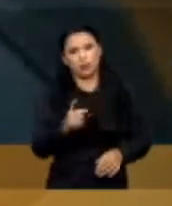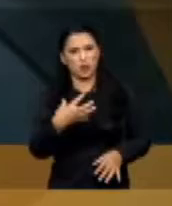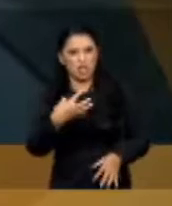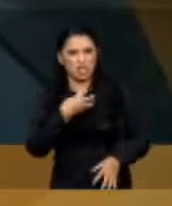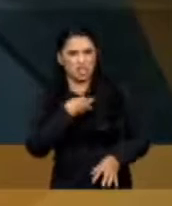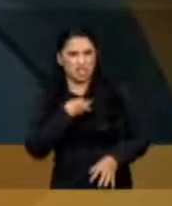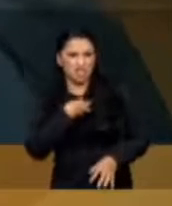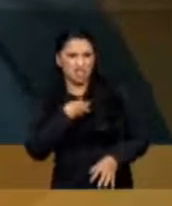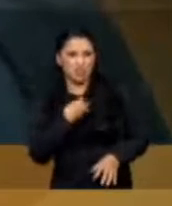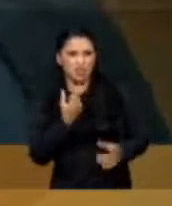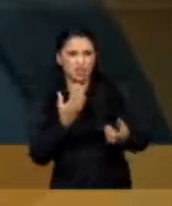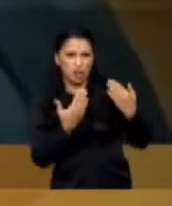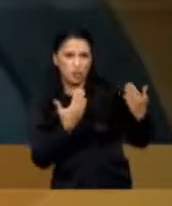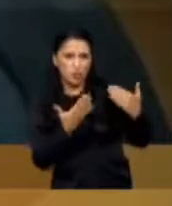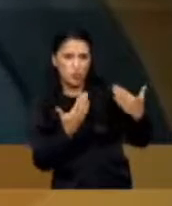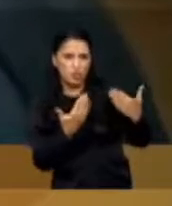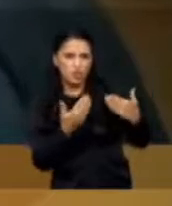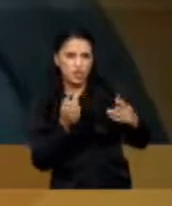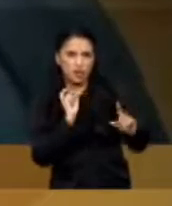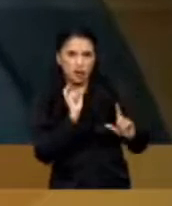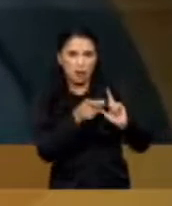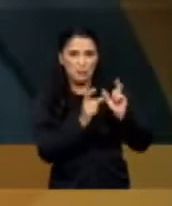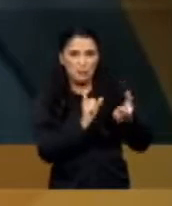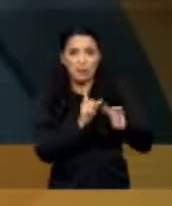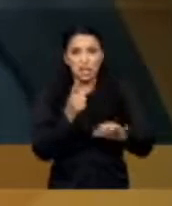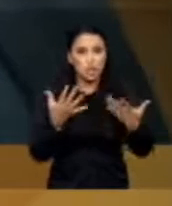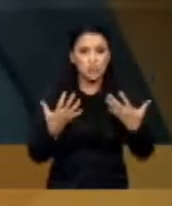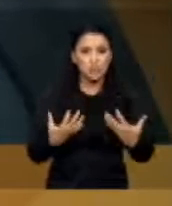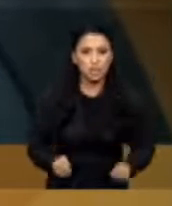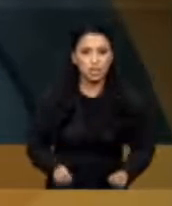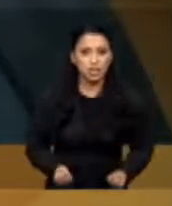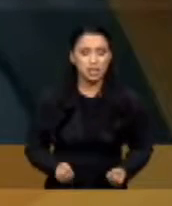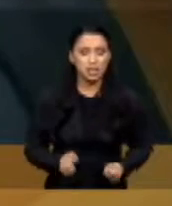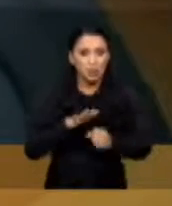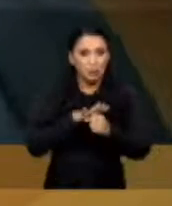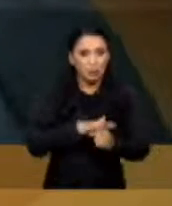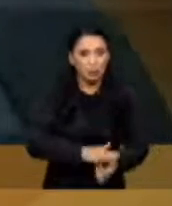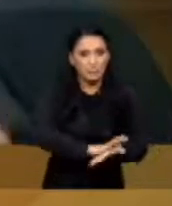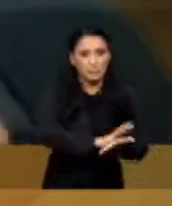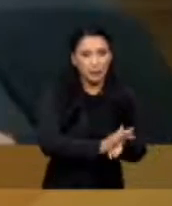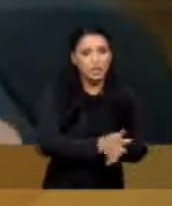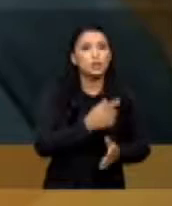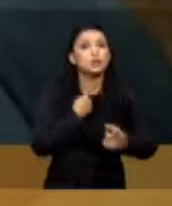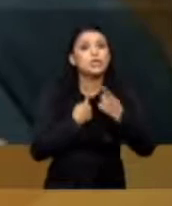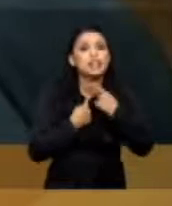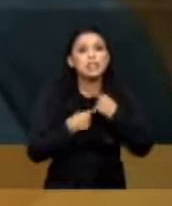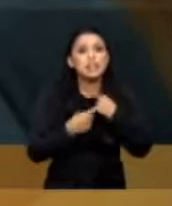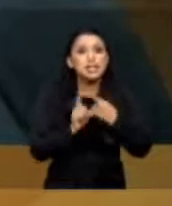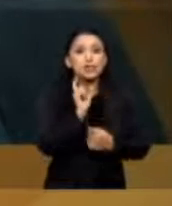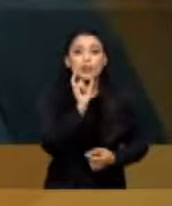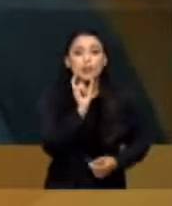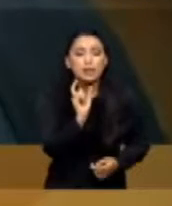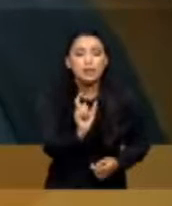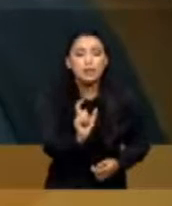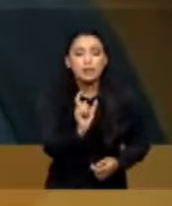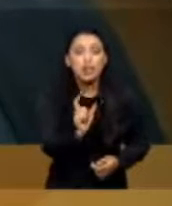há desconfiança, há insulto, há intolerância, há supressão, o desejo verbalizado